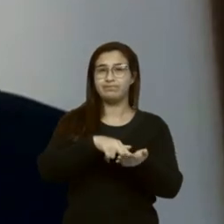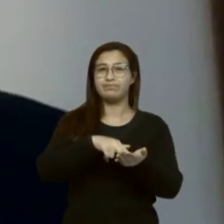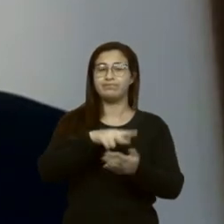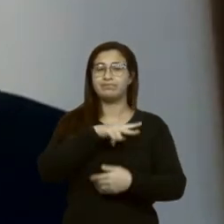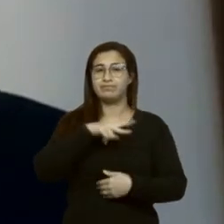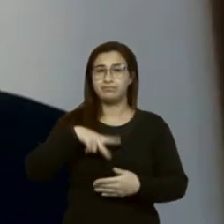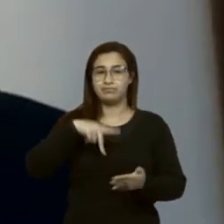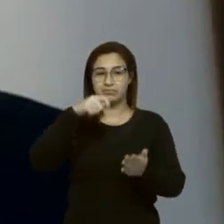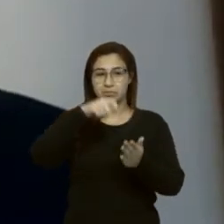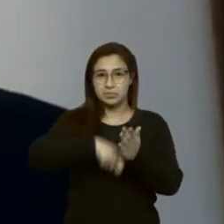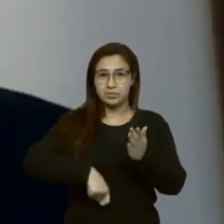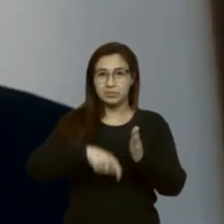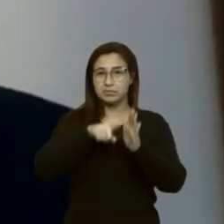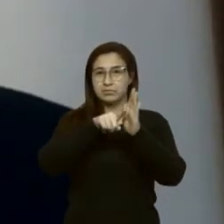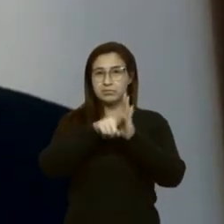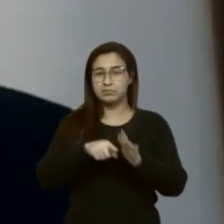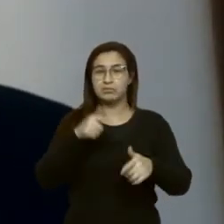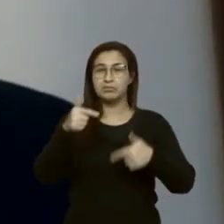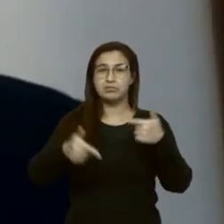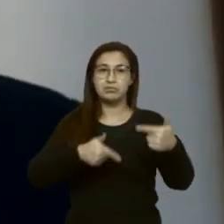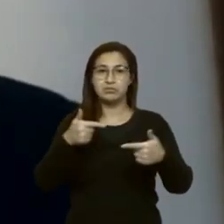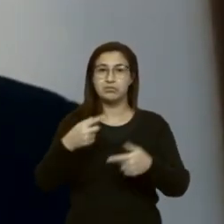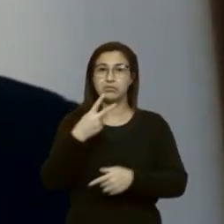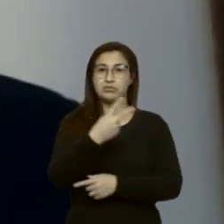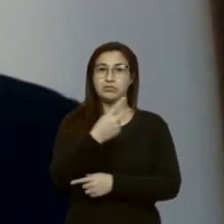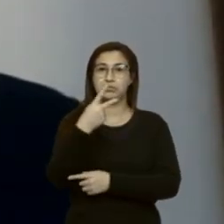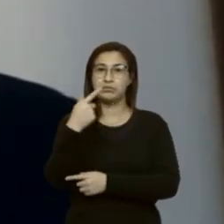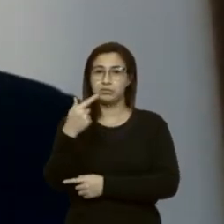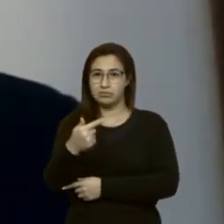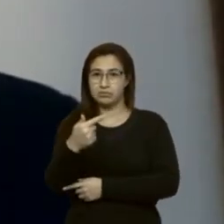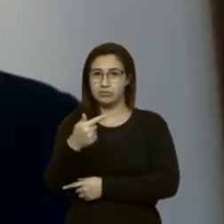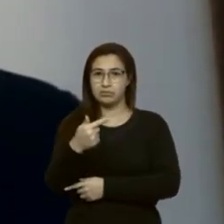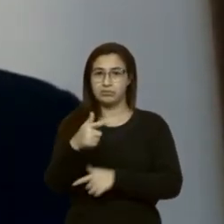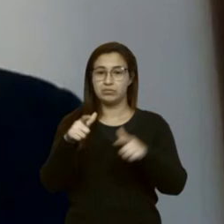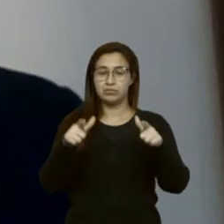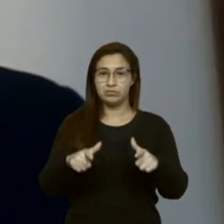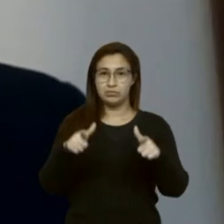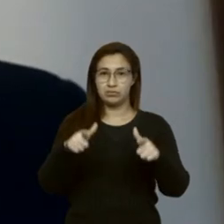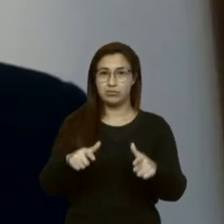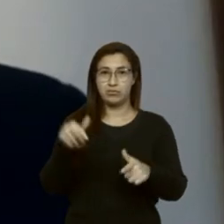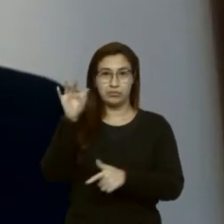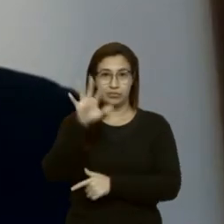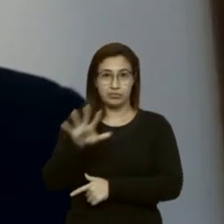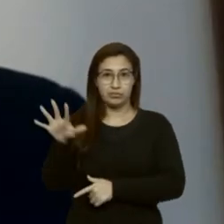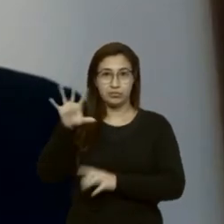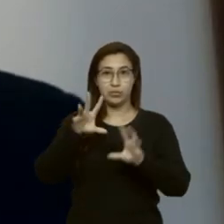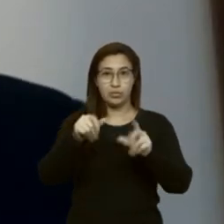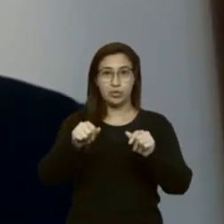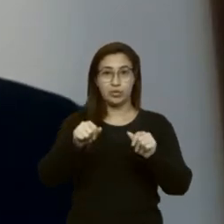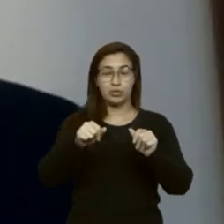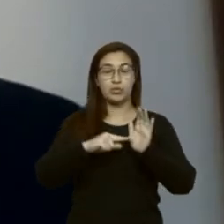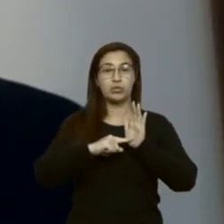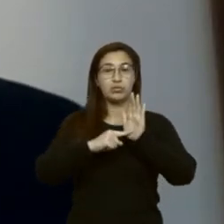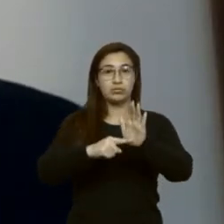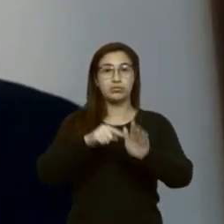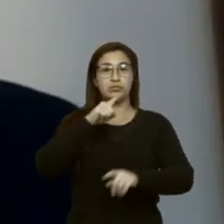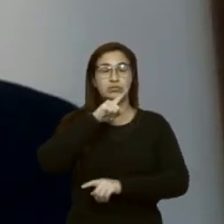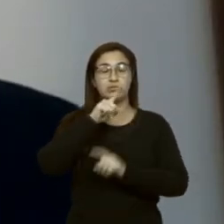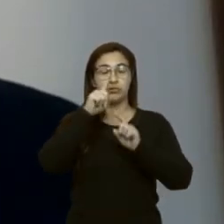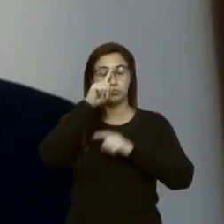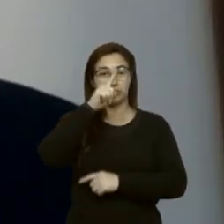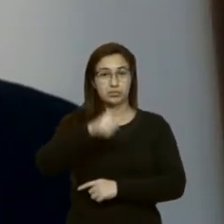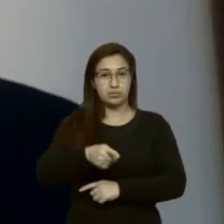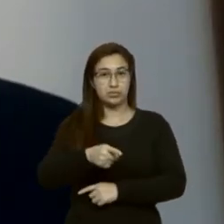por fiscais do trabalho das 27 unidades da Federação denuncia que as novas